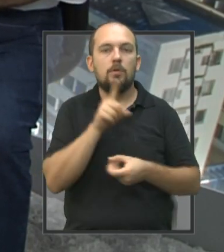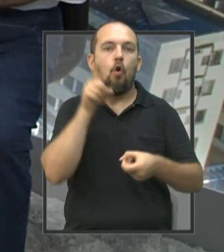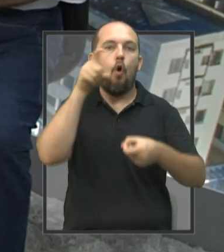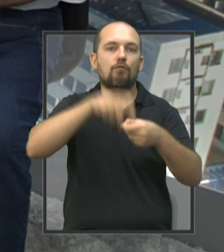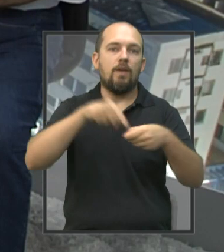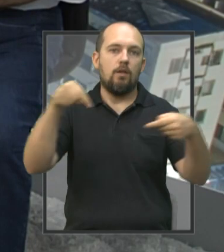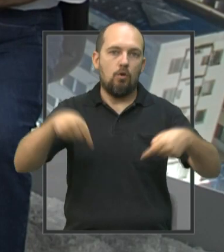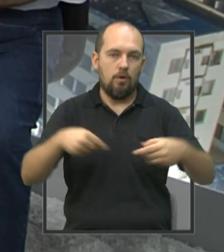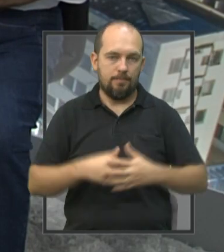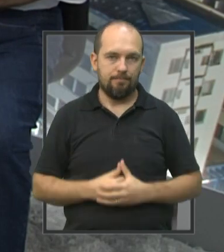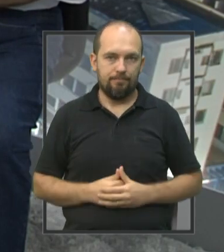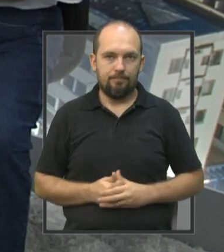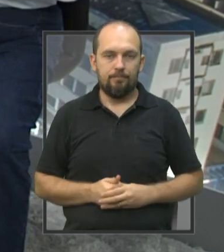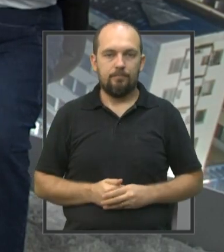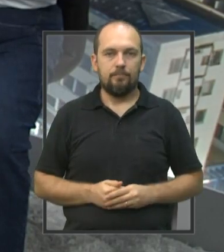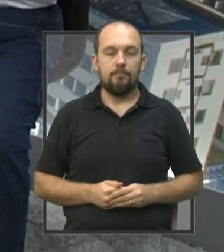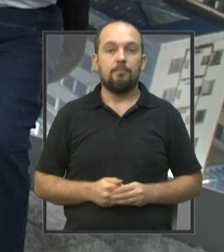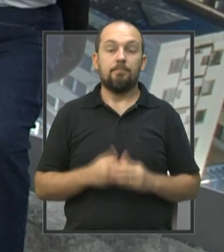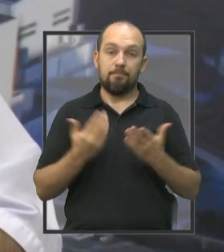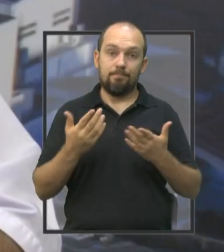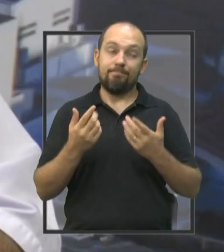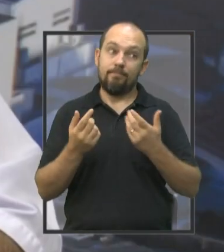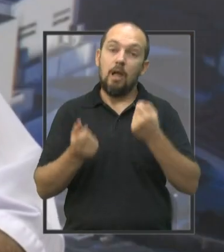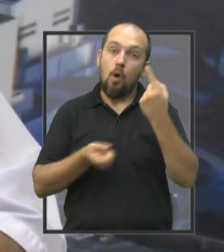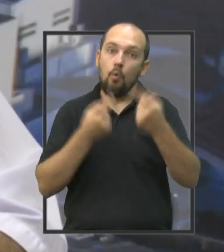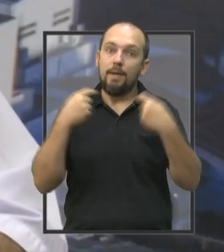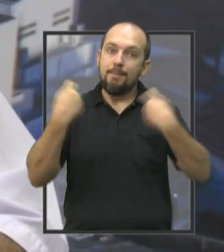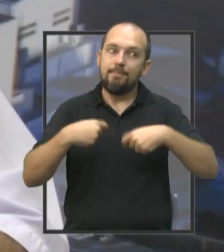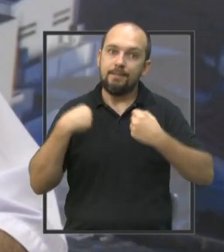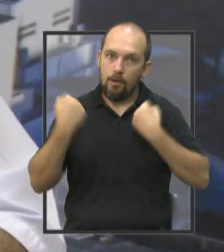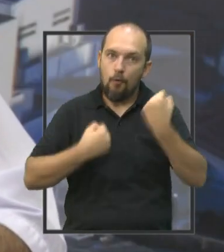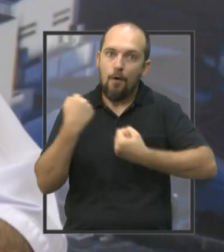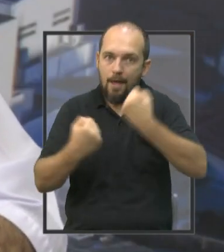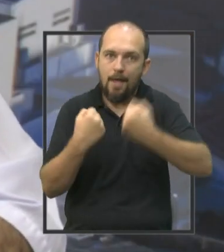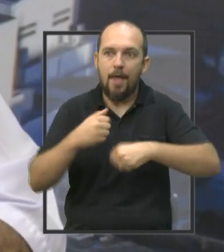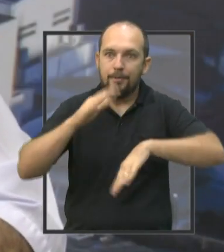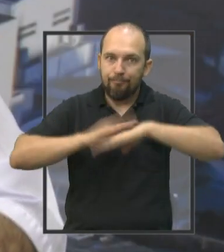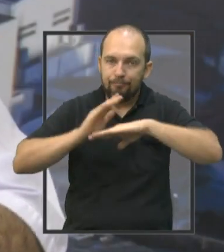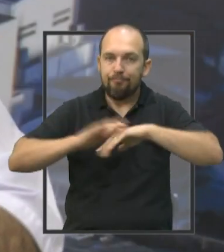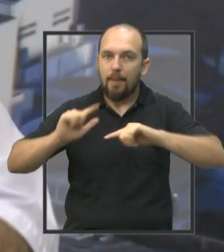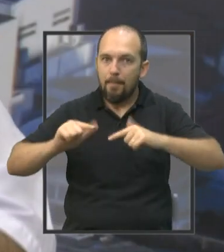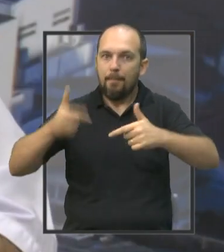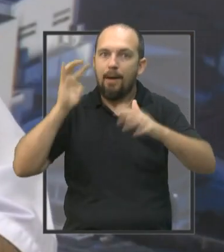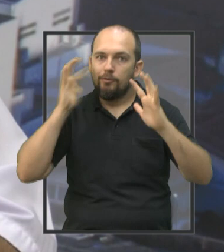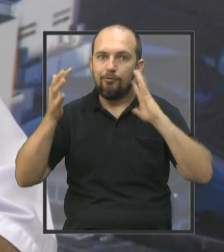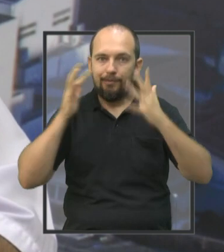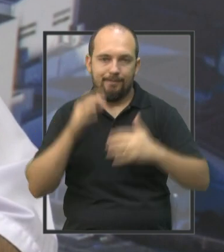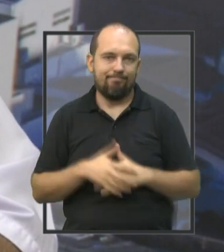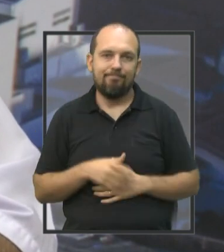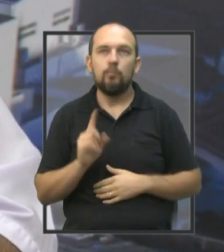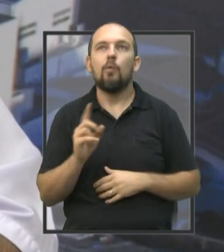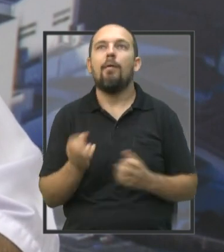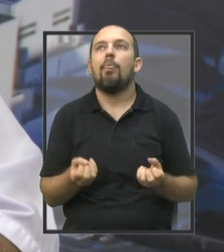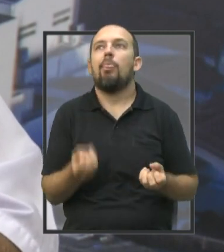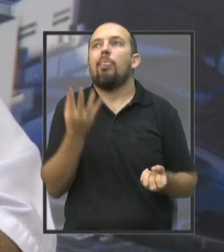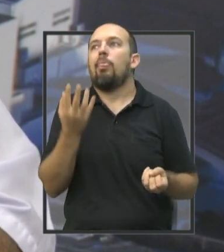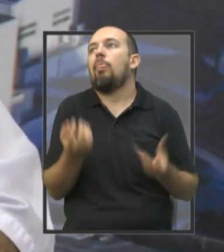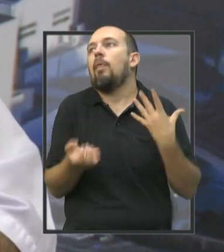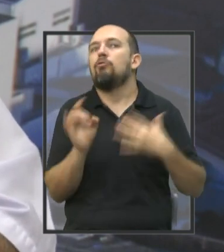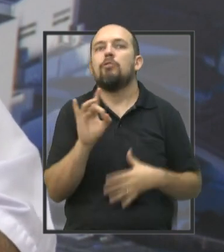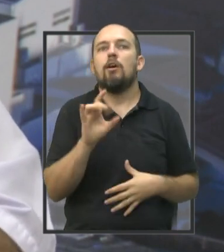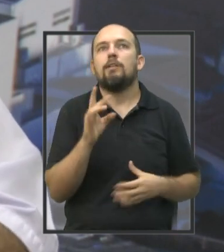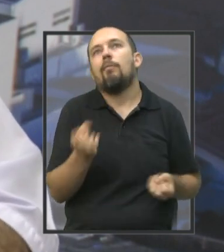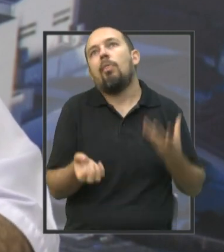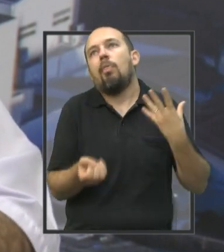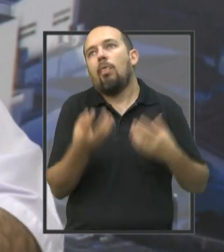firmado. Alguém tem que correr de atrás disso, porque isso, não, eu falei, não brota do chão sozinho. Então, o